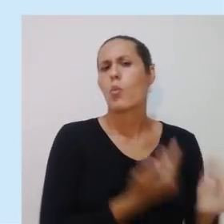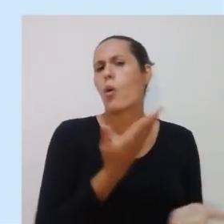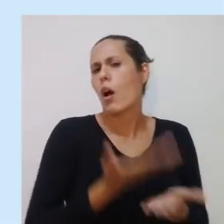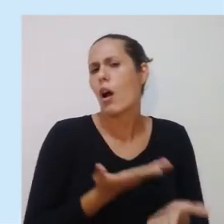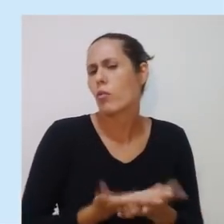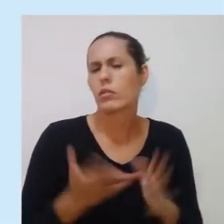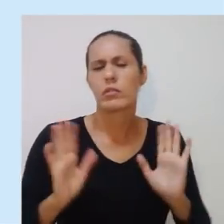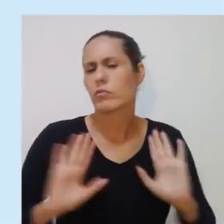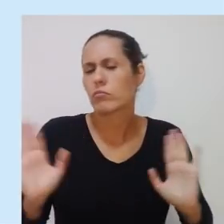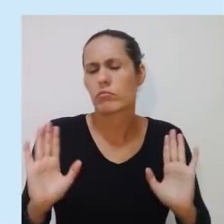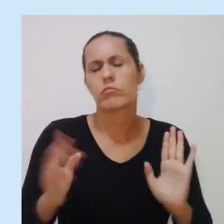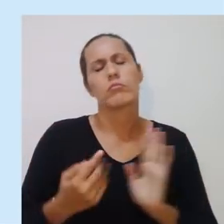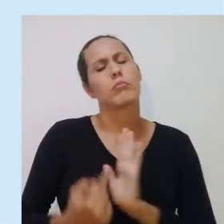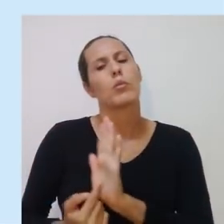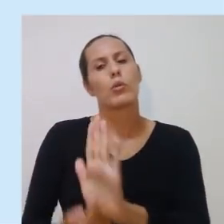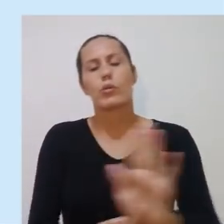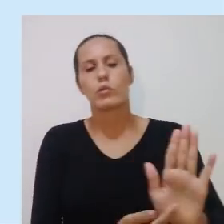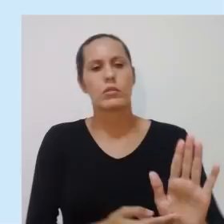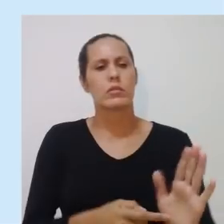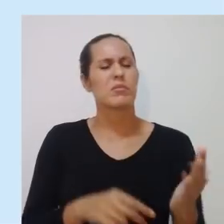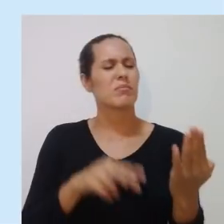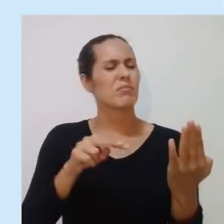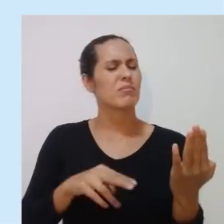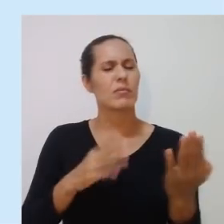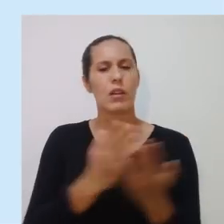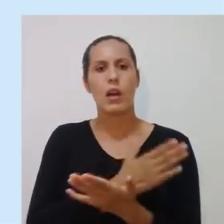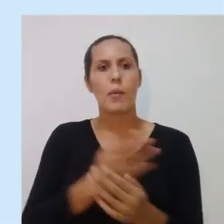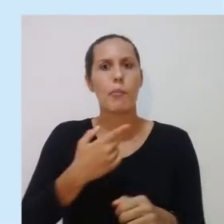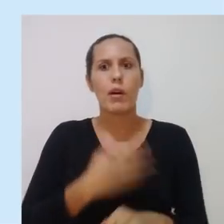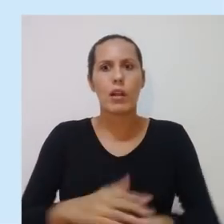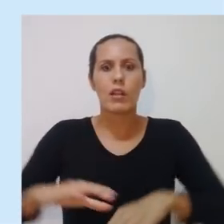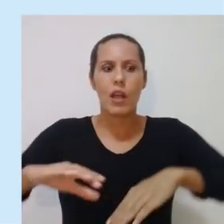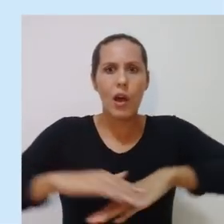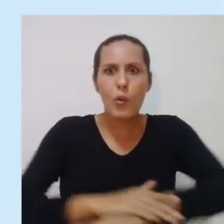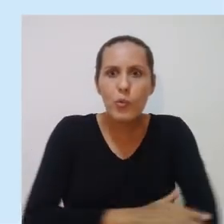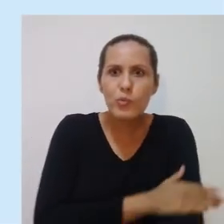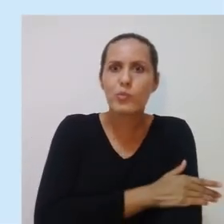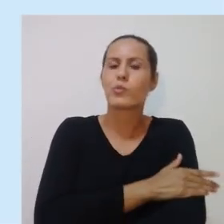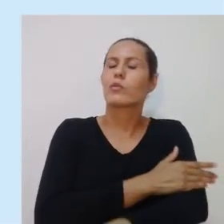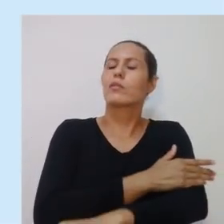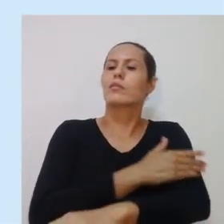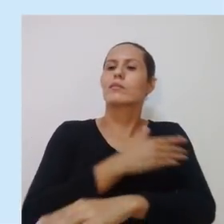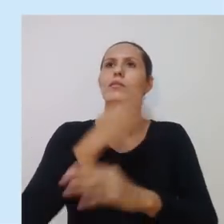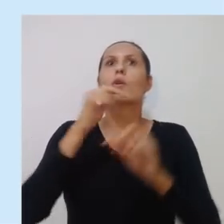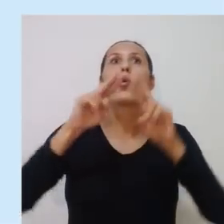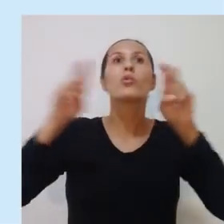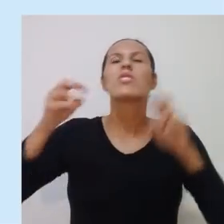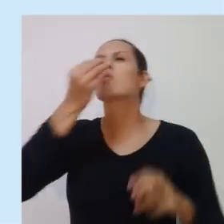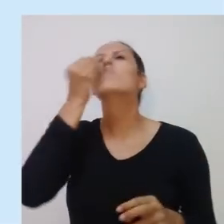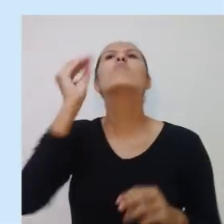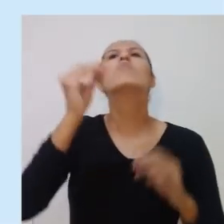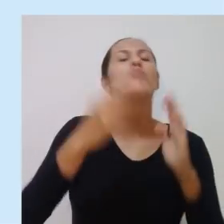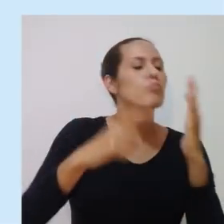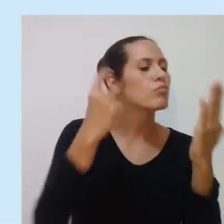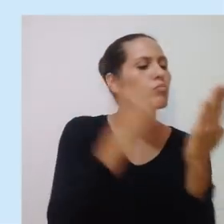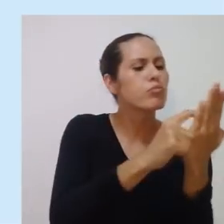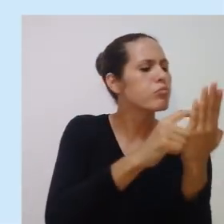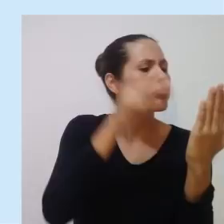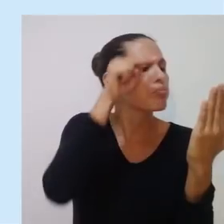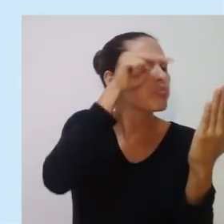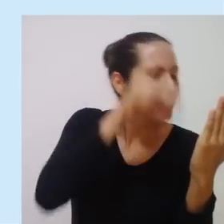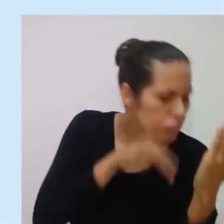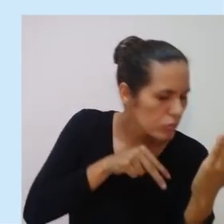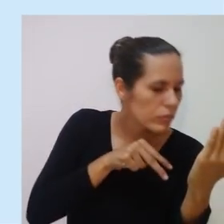ficha, durante uma aula, enfim, o pessoal tem a mania de desprezar o título, correr logo para o primeiro